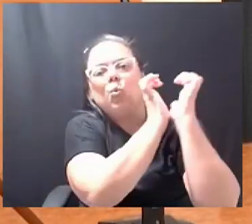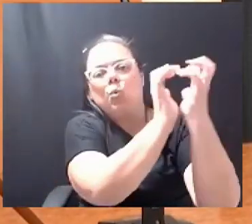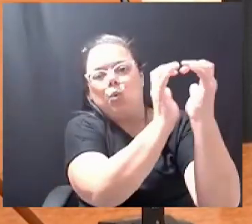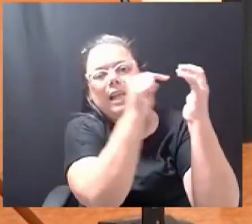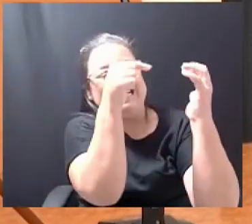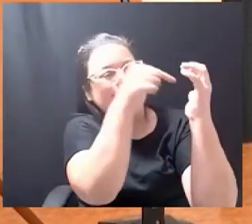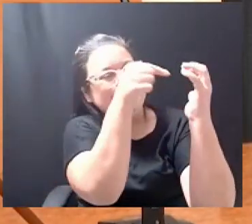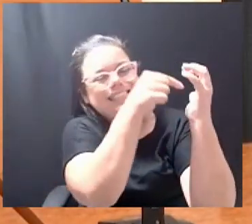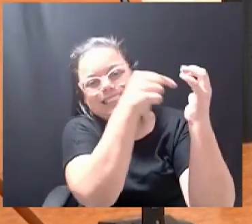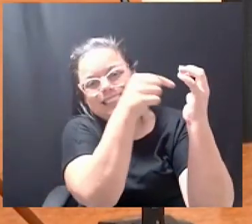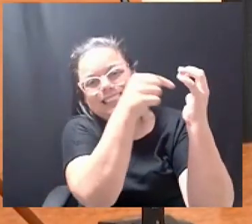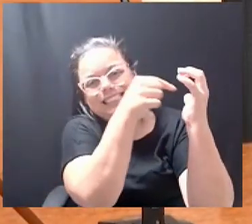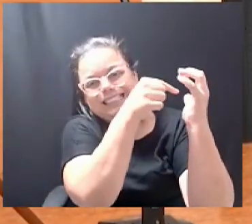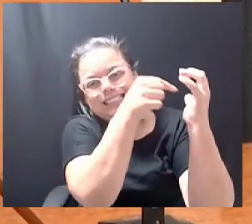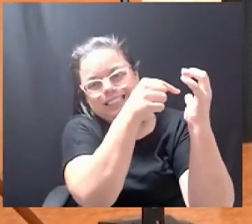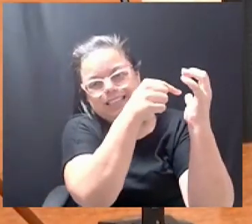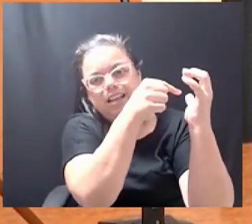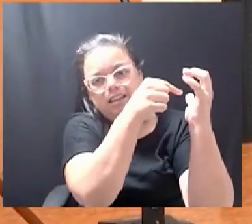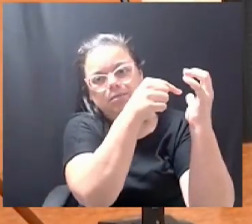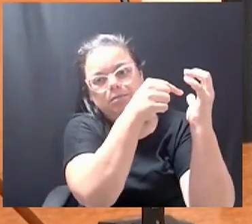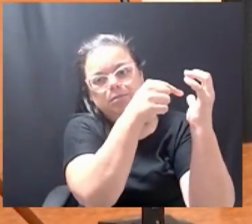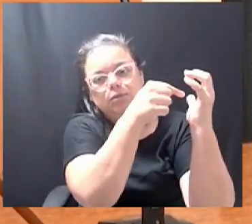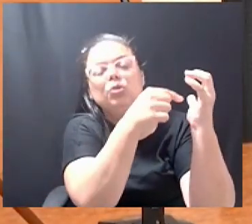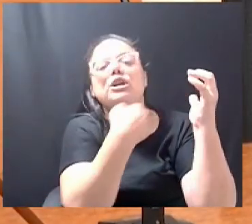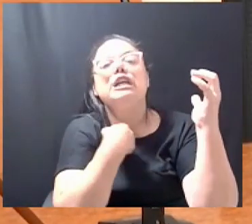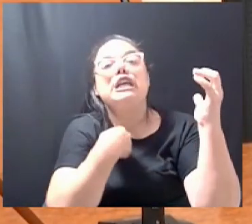né, desses exemplos que eu estou dando,